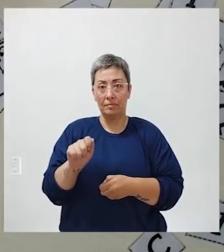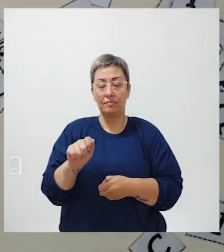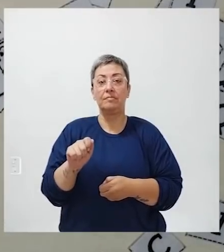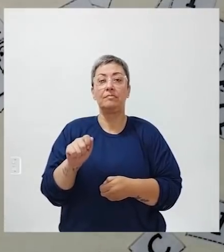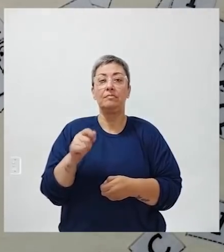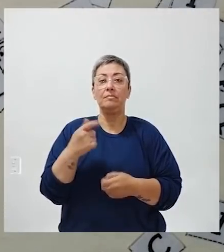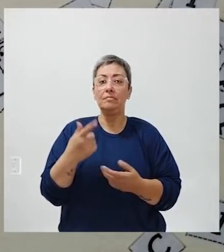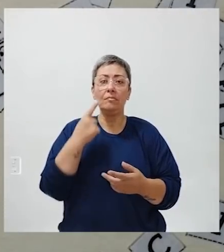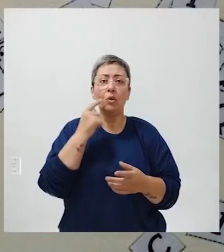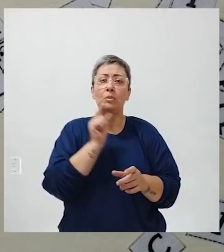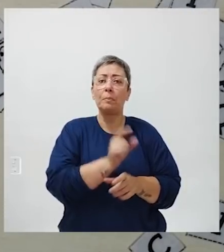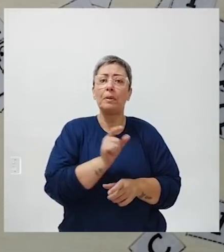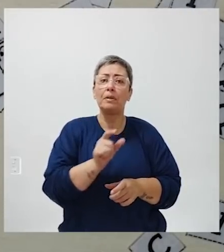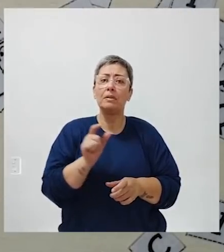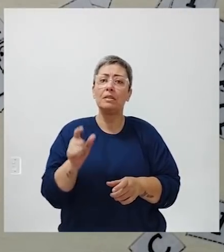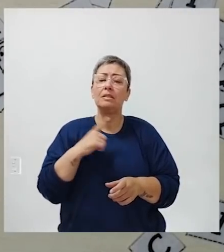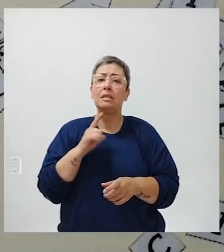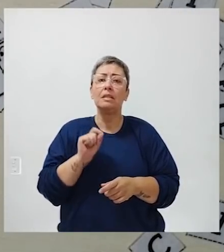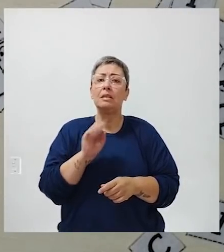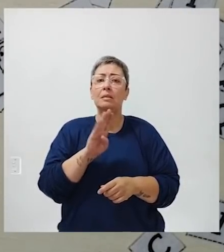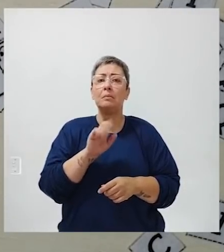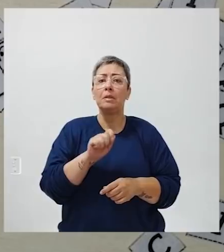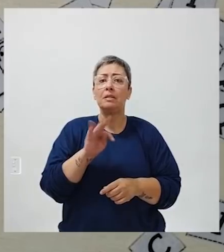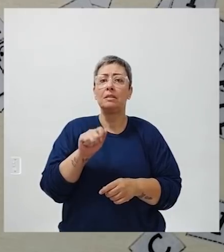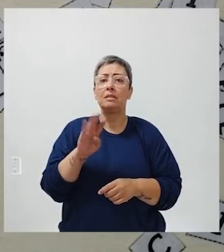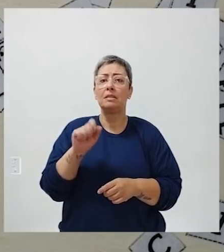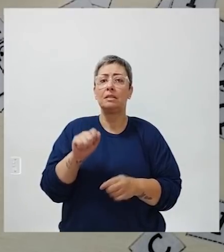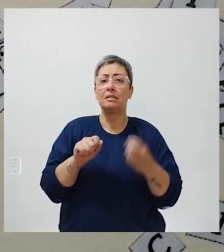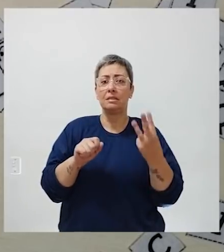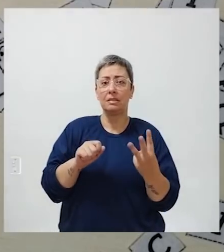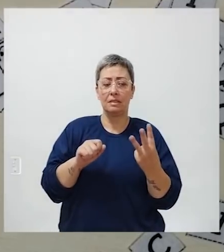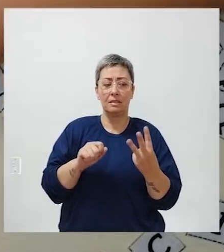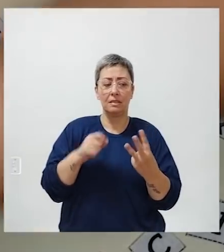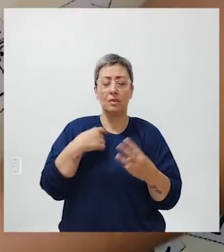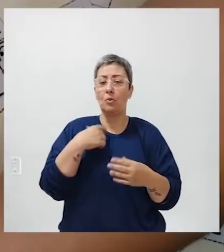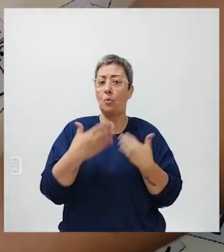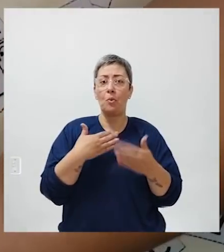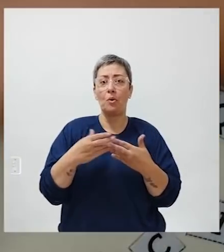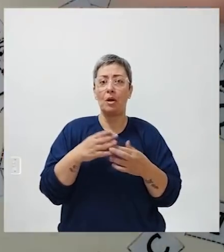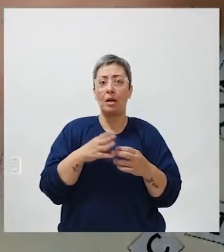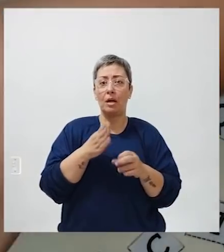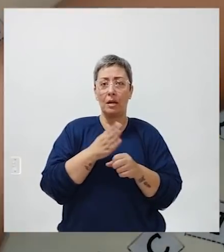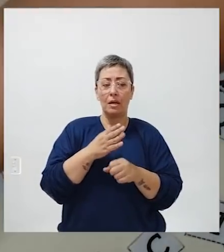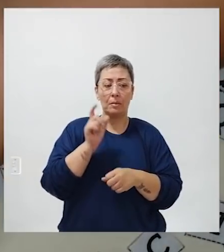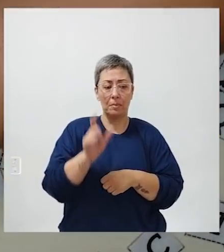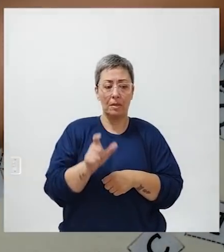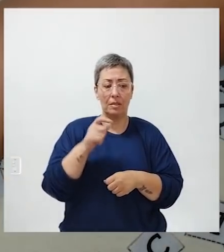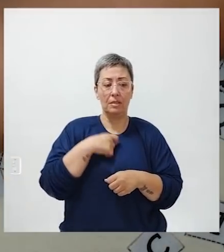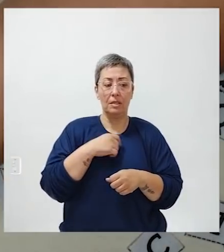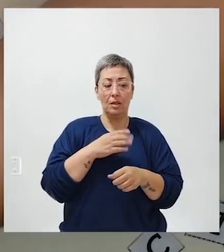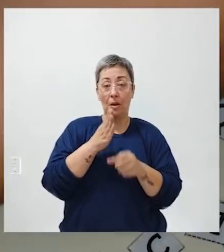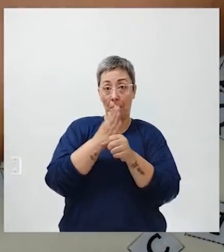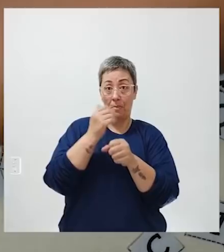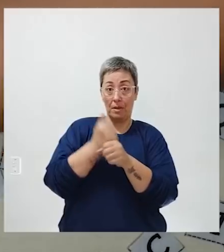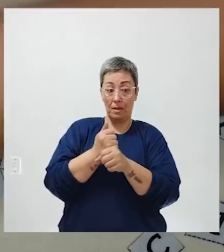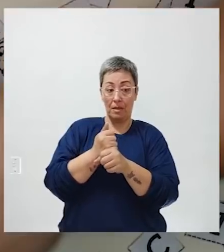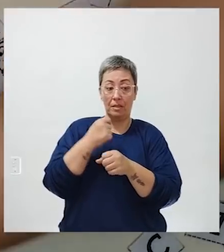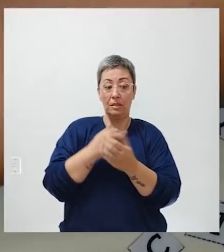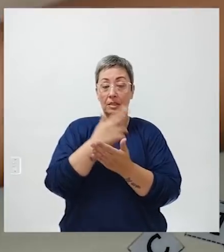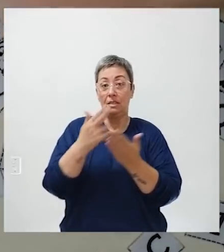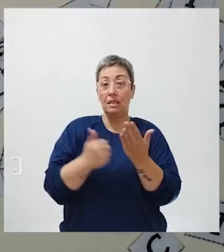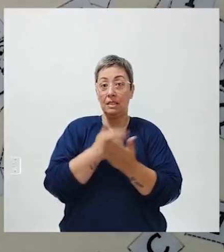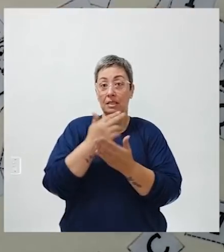Batata. Quantos pedacinhos tem a palavra batata? Copia a palavra batata aqui. Aqui tá a nossa batata. Desenha